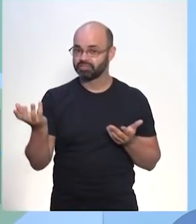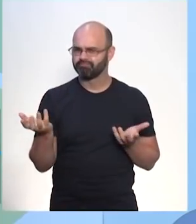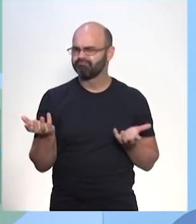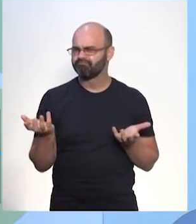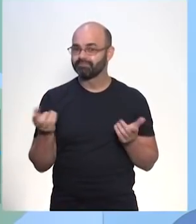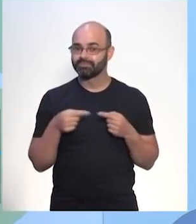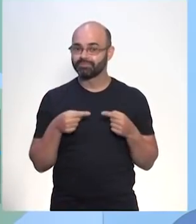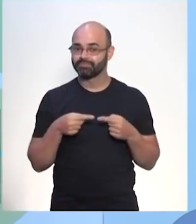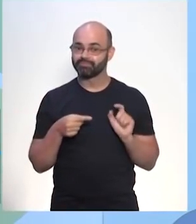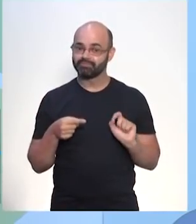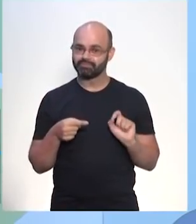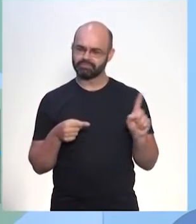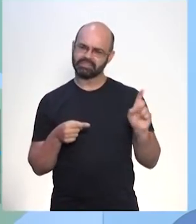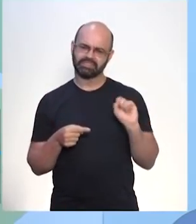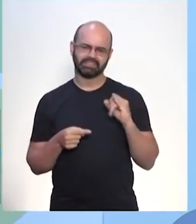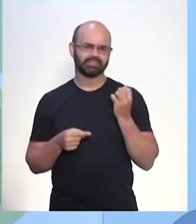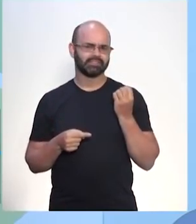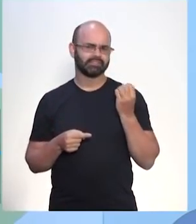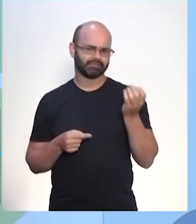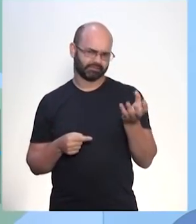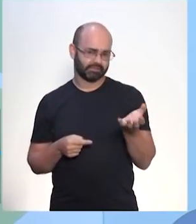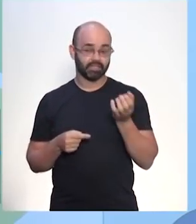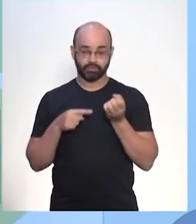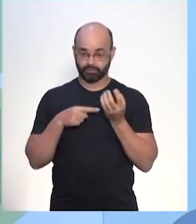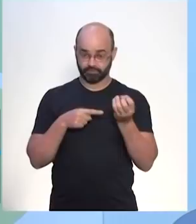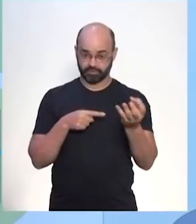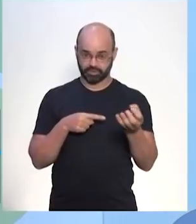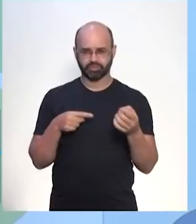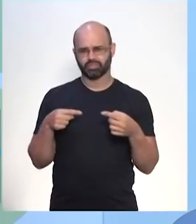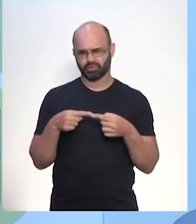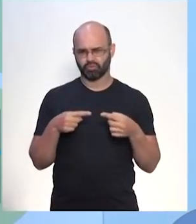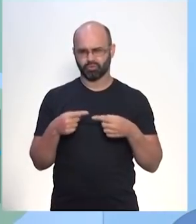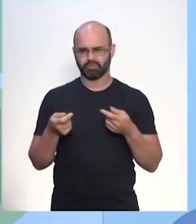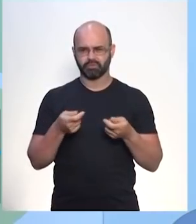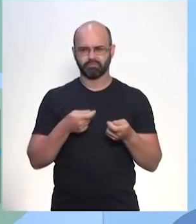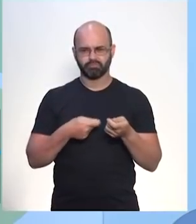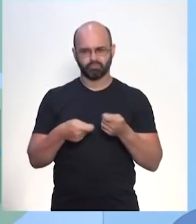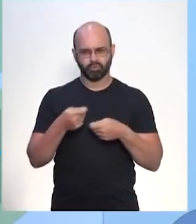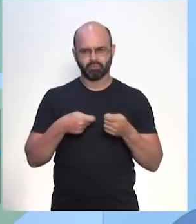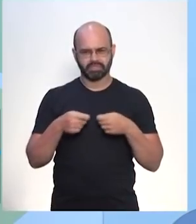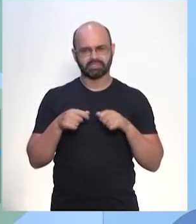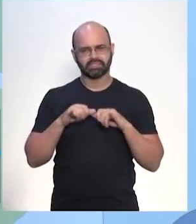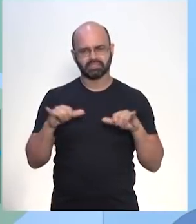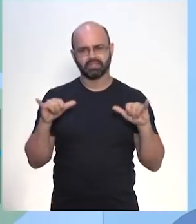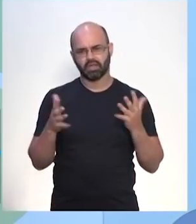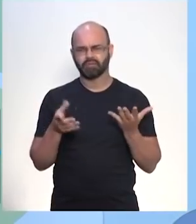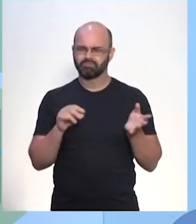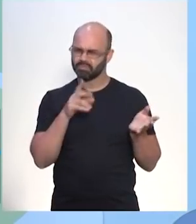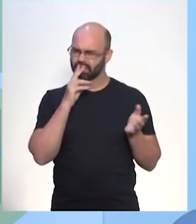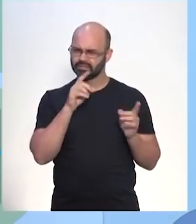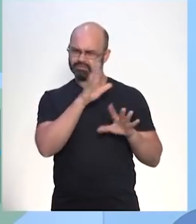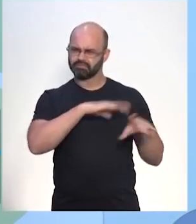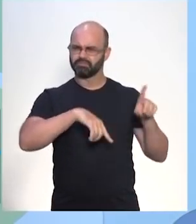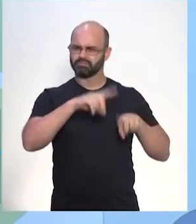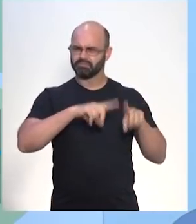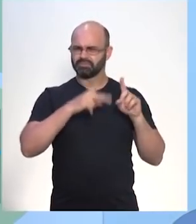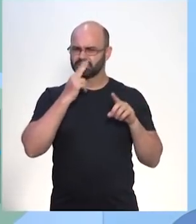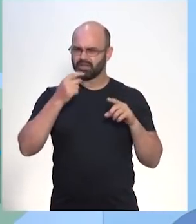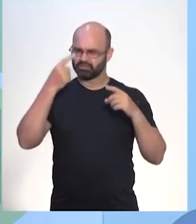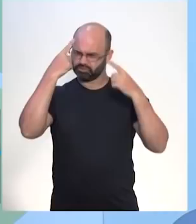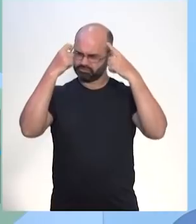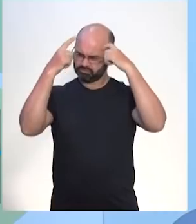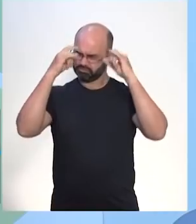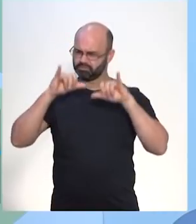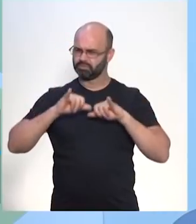Se fosse a ideia de viajar, seria publicidade, né? Como é um produto, no caso o Chile, o país é um produto, então é propaganda, tá